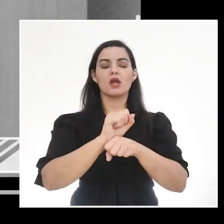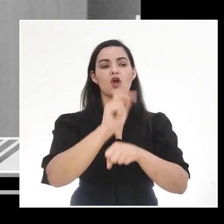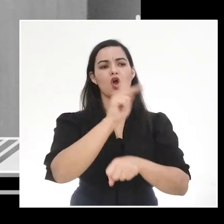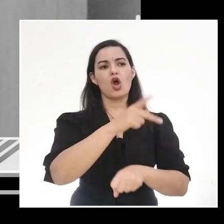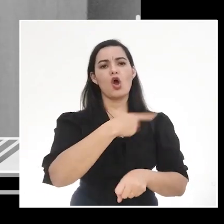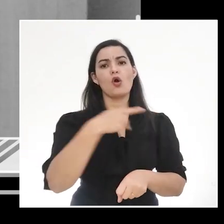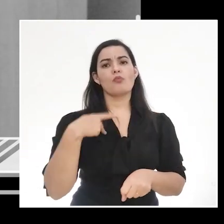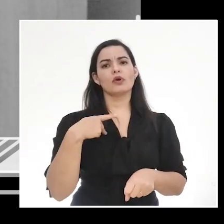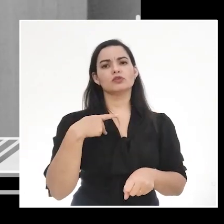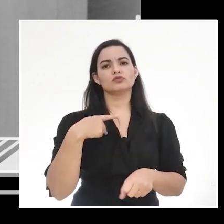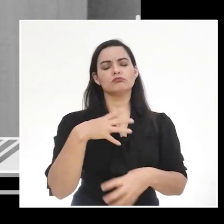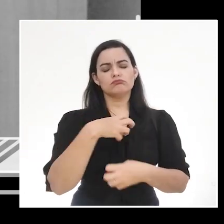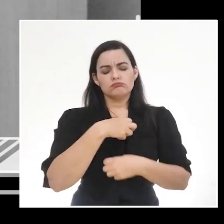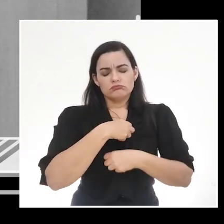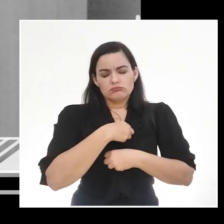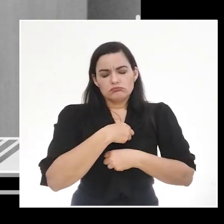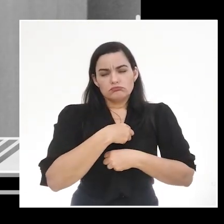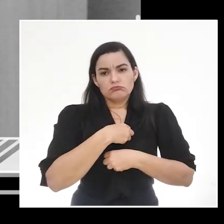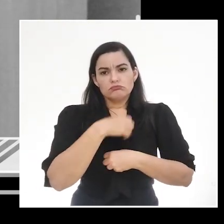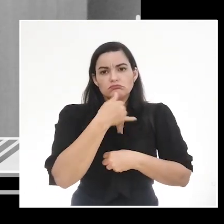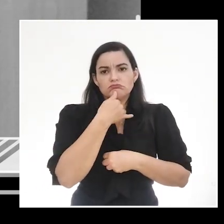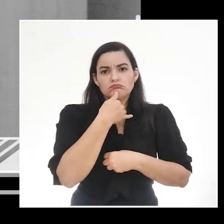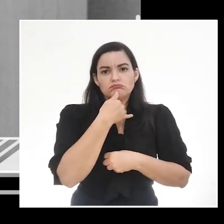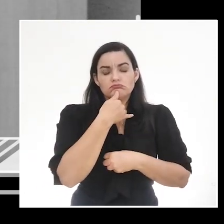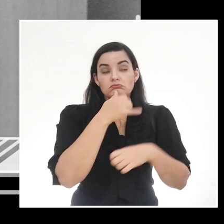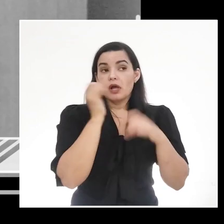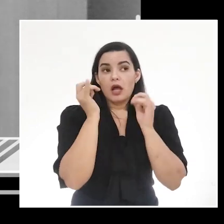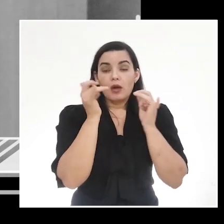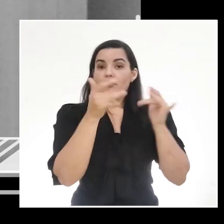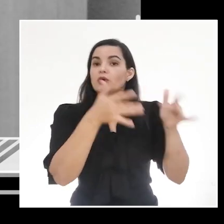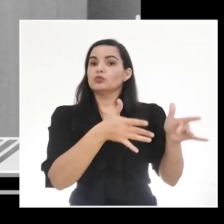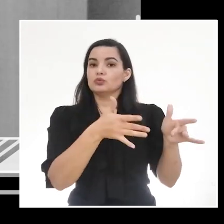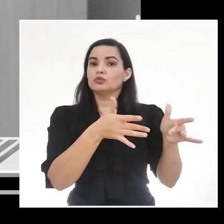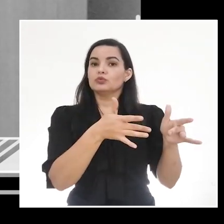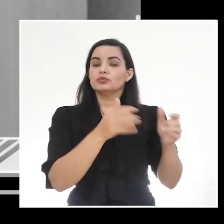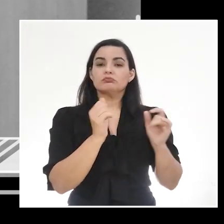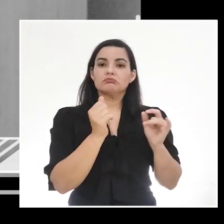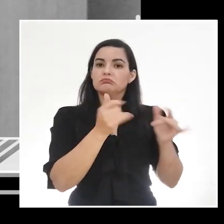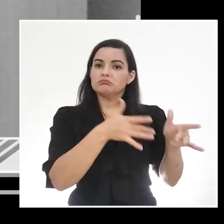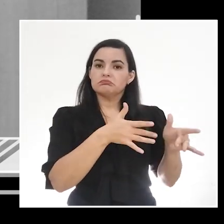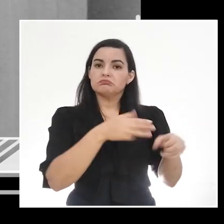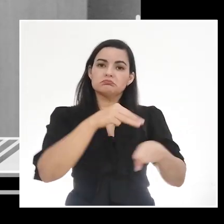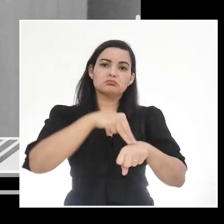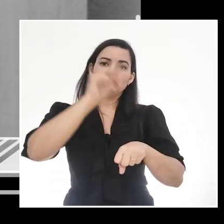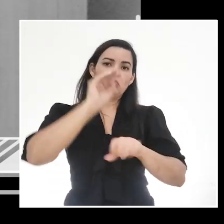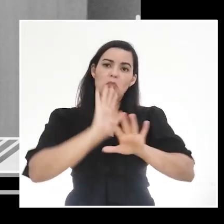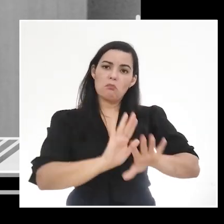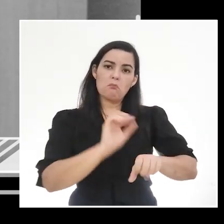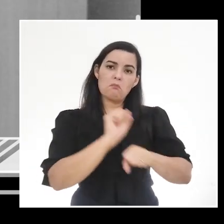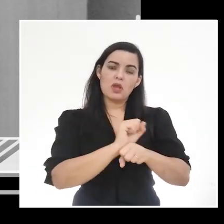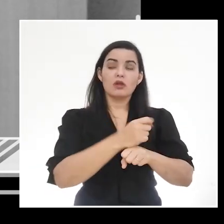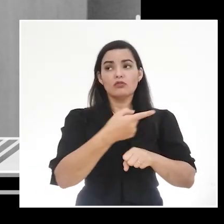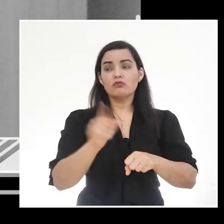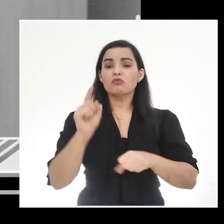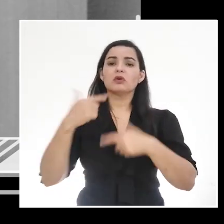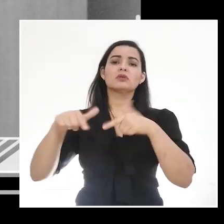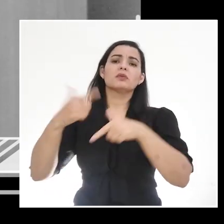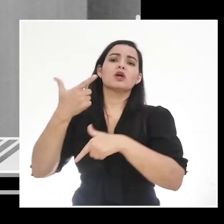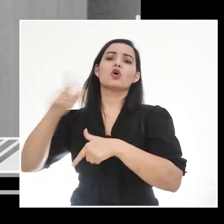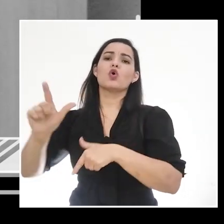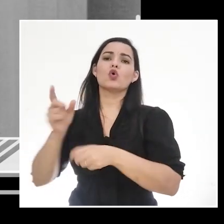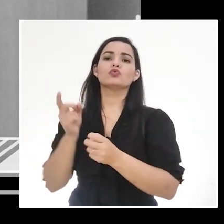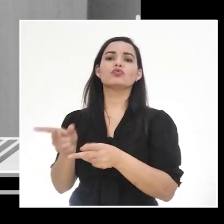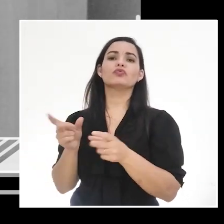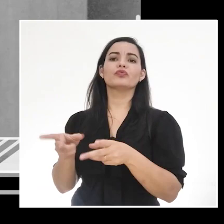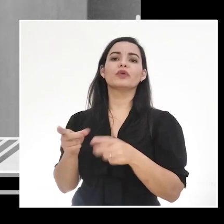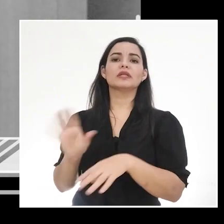dele por causa desse menino. E o pastor ficou muito sentido, muito magoado, abandonou o ministério e se